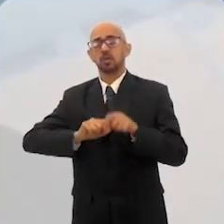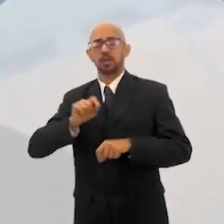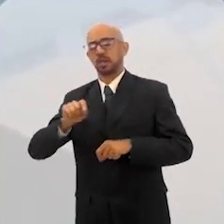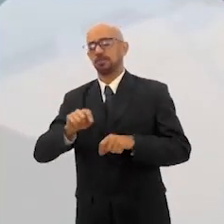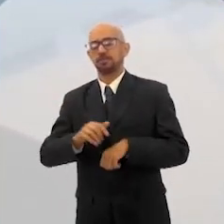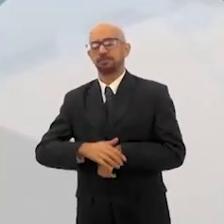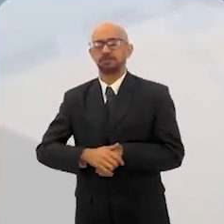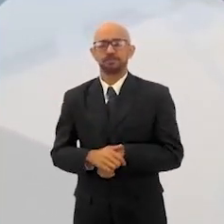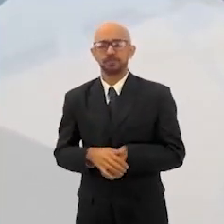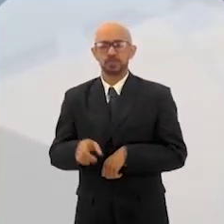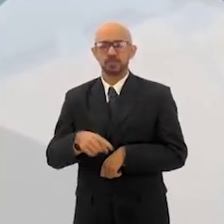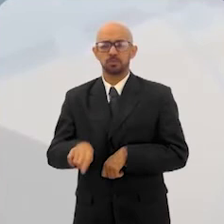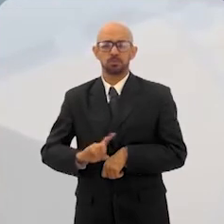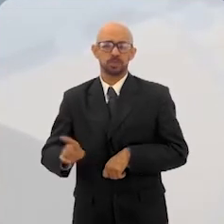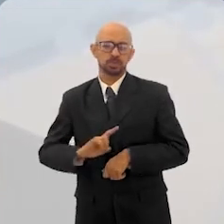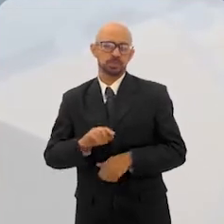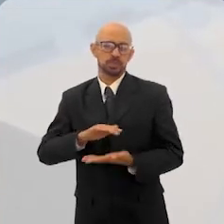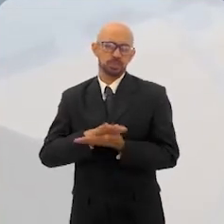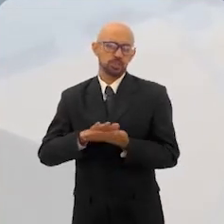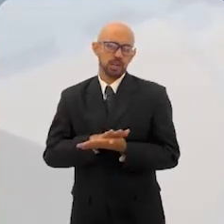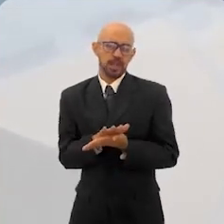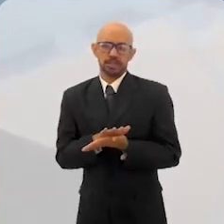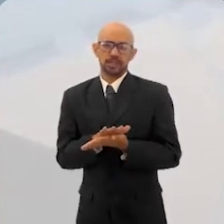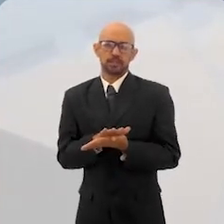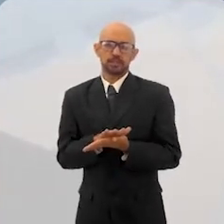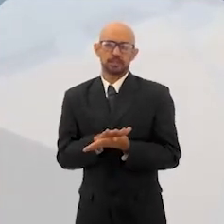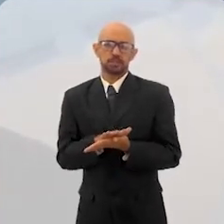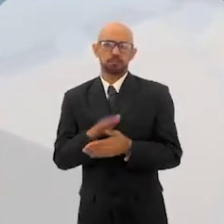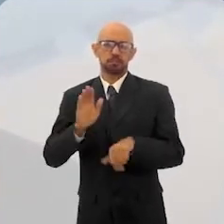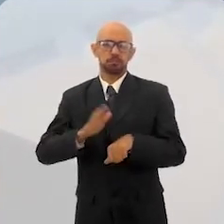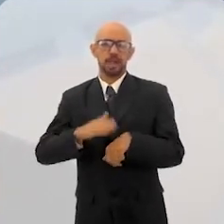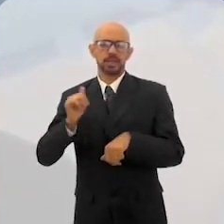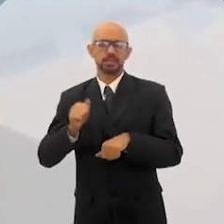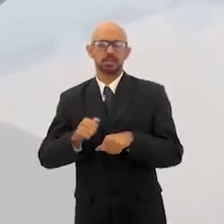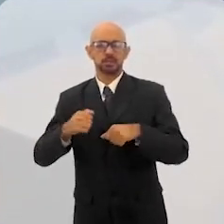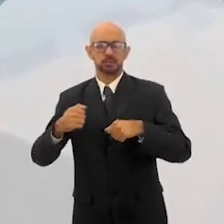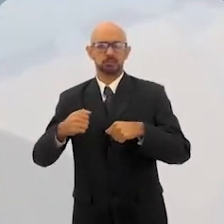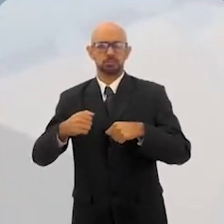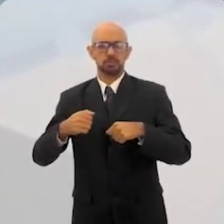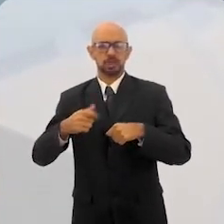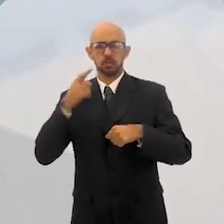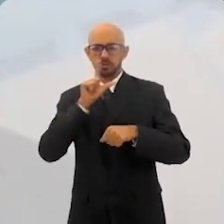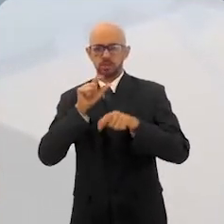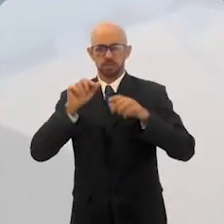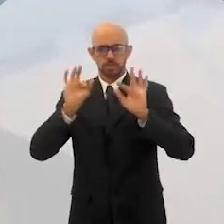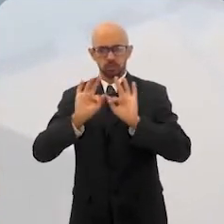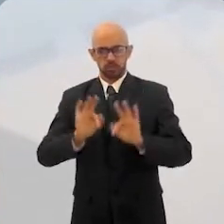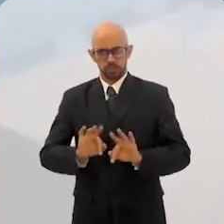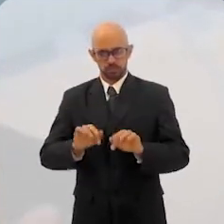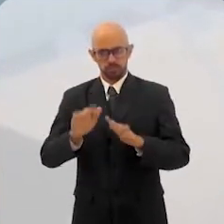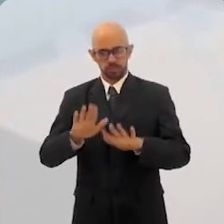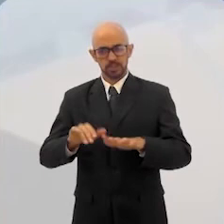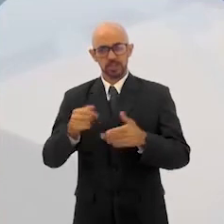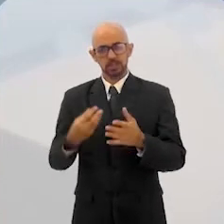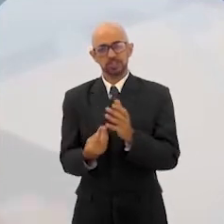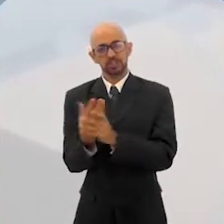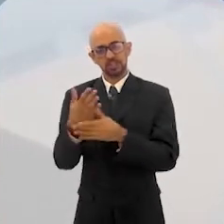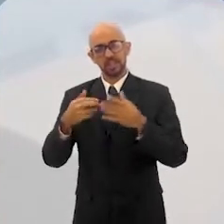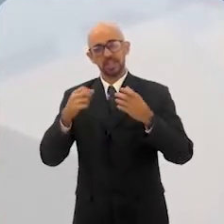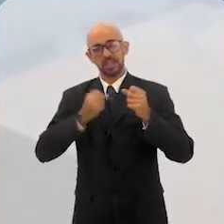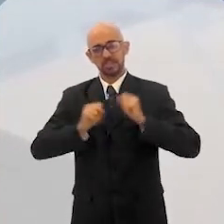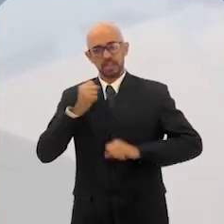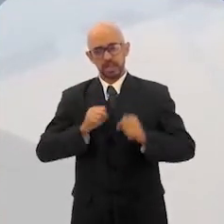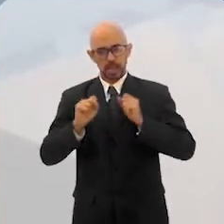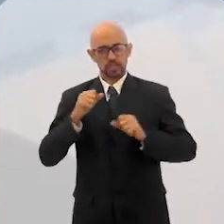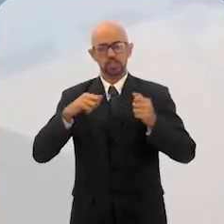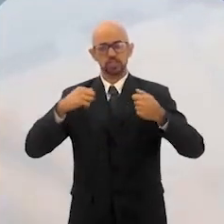assim, você não precisa de nada além do que você já tem para você ser feliz. Só que a gente cria ansiedades, a gente cria